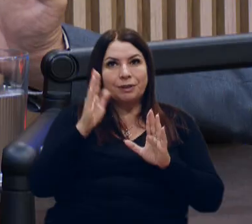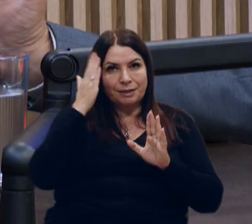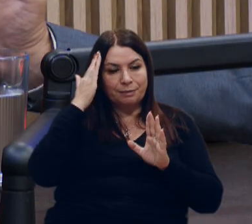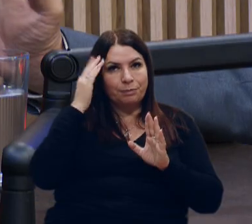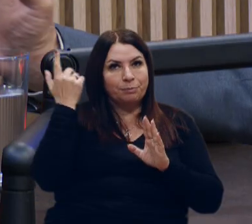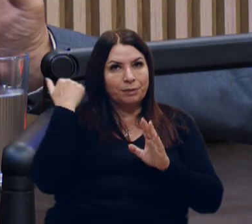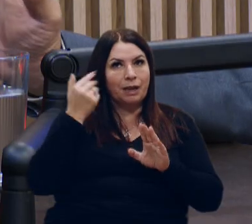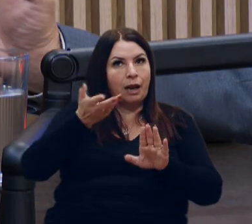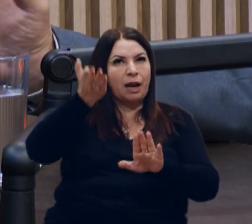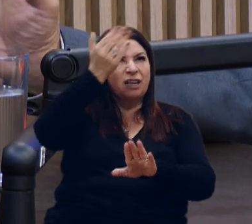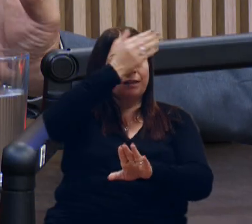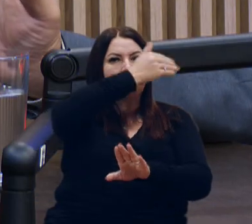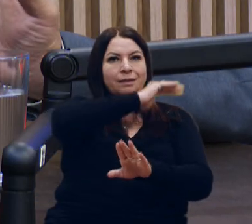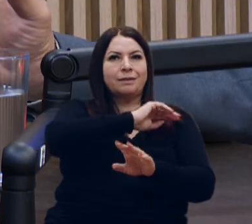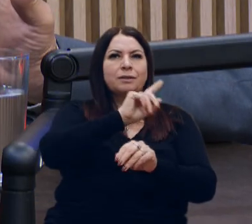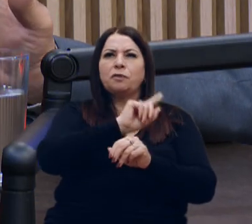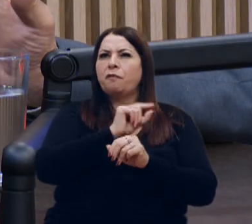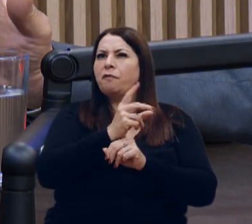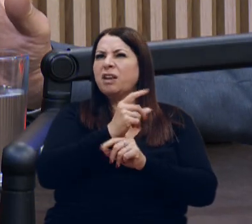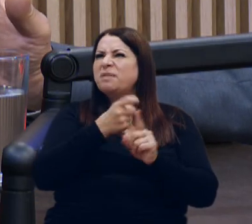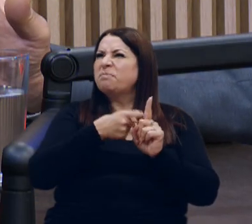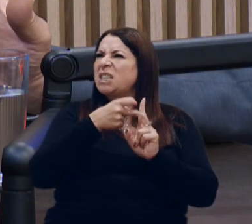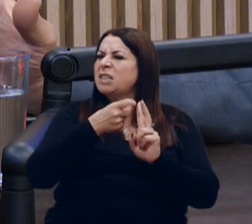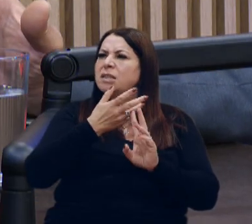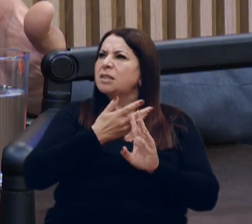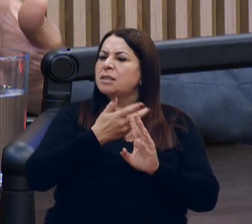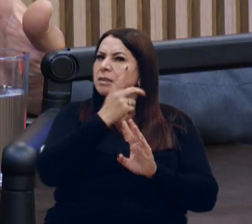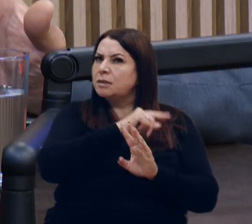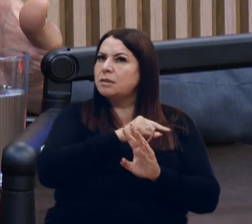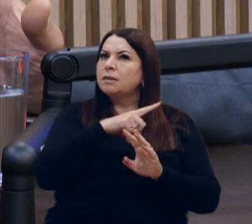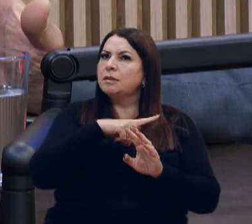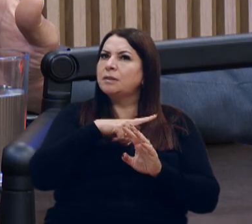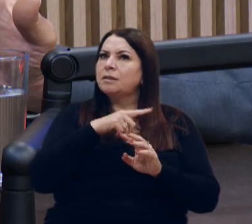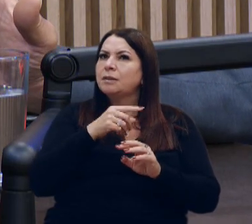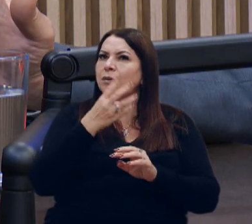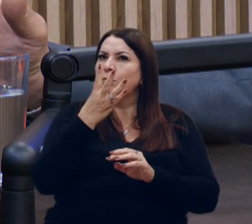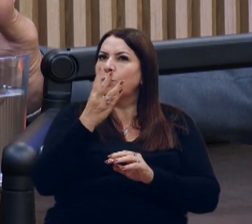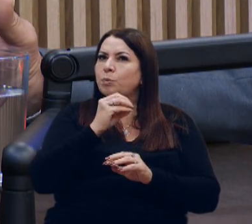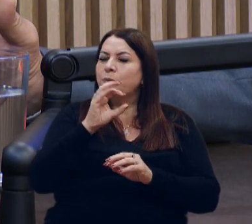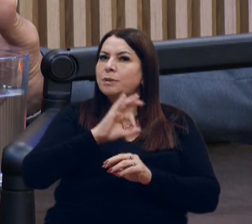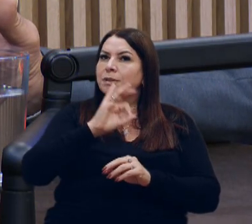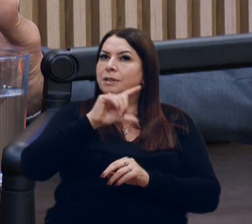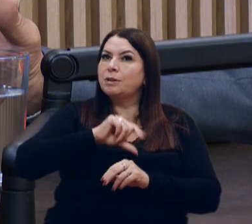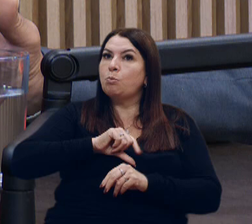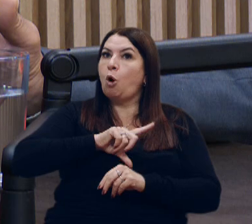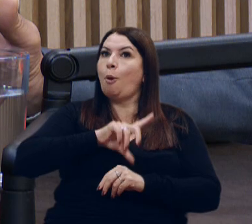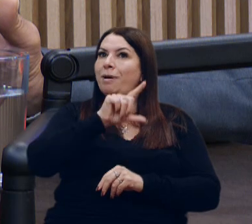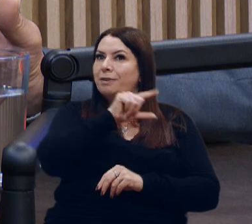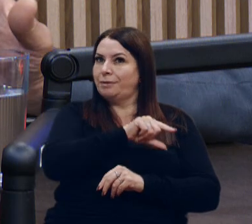que lá atrás, não faz muitos meses atrás, eles se deram 40% de